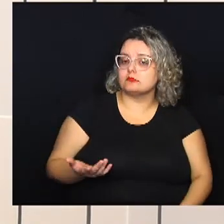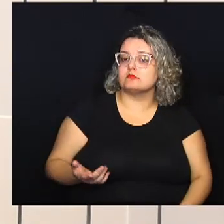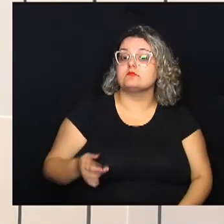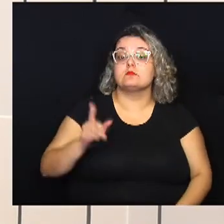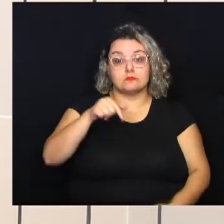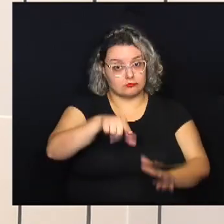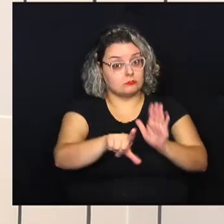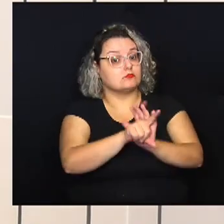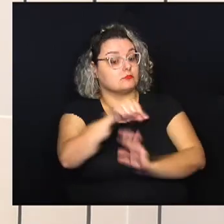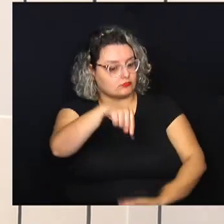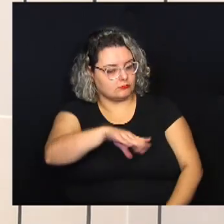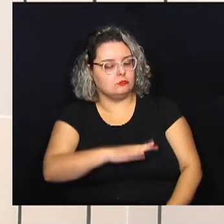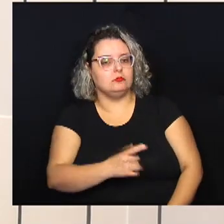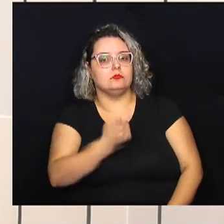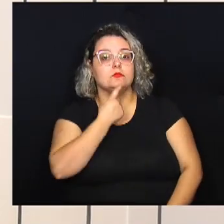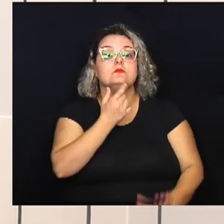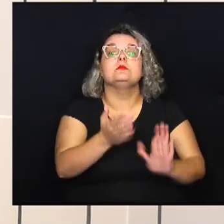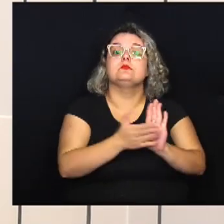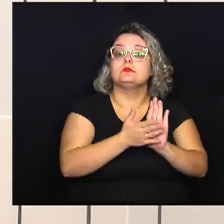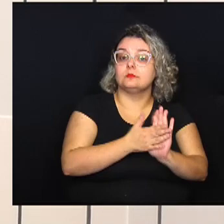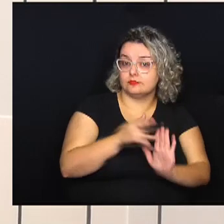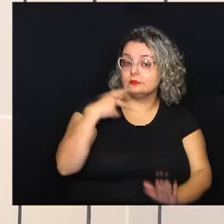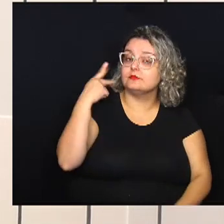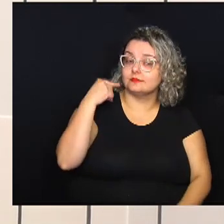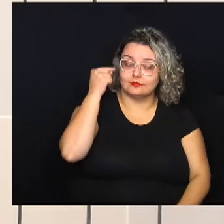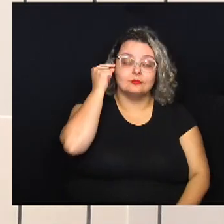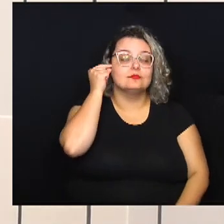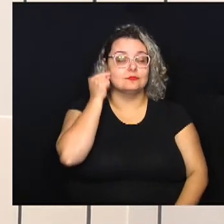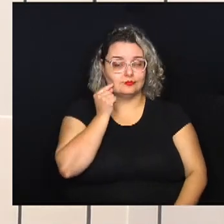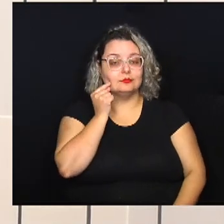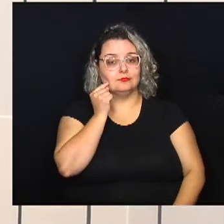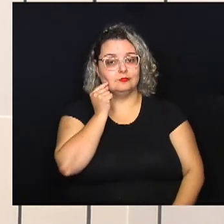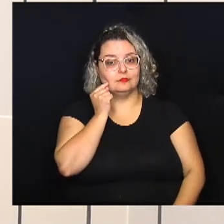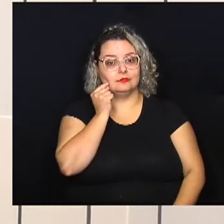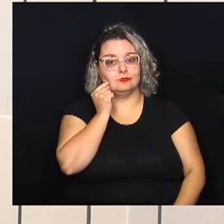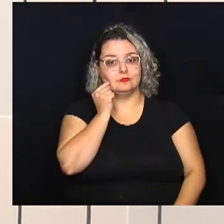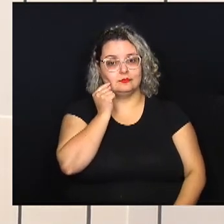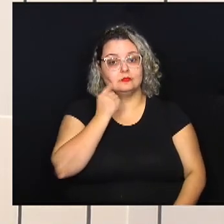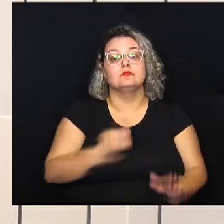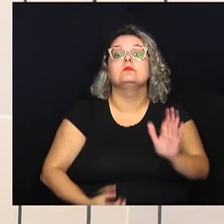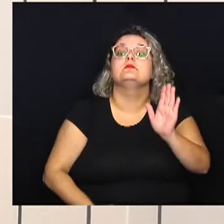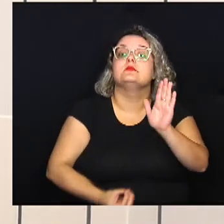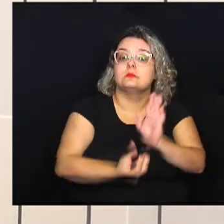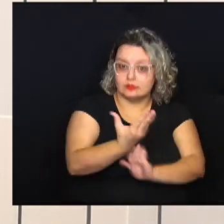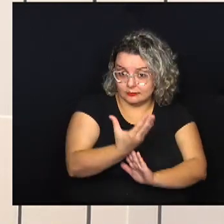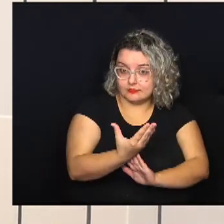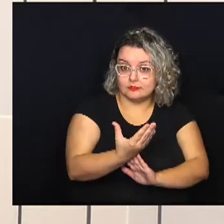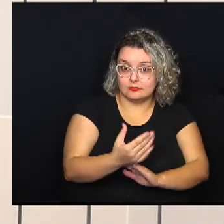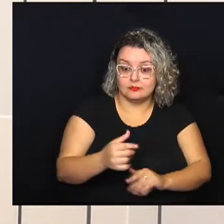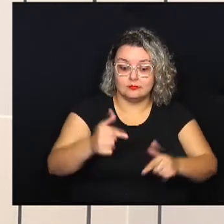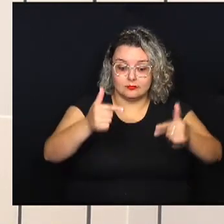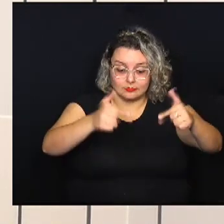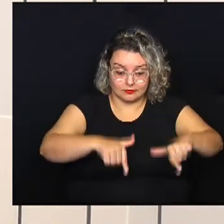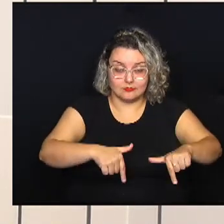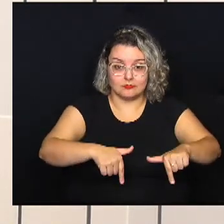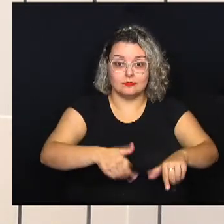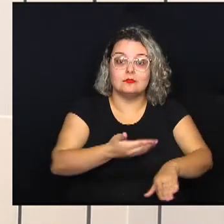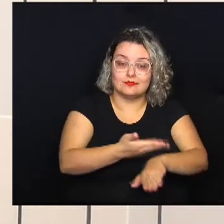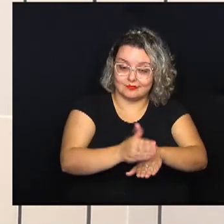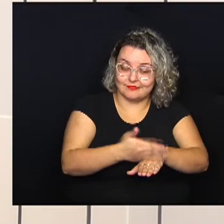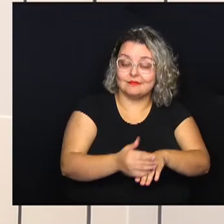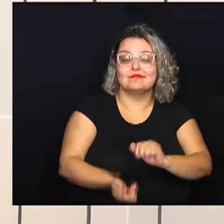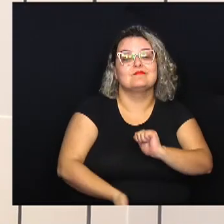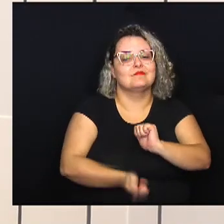aqui em Campinas uma proposta do vereador Marcelo Silva sobre a instalação de ponto para a prática